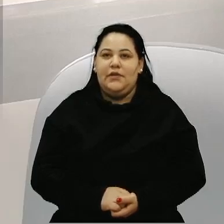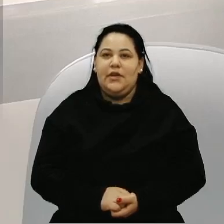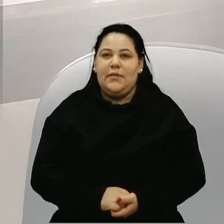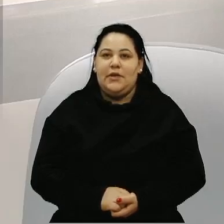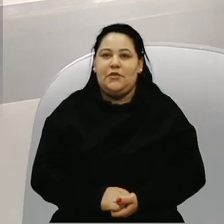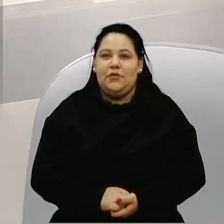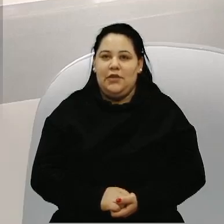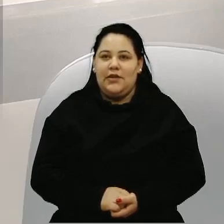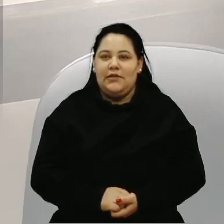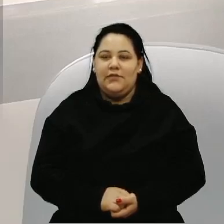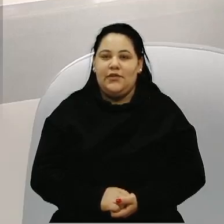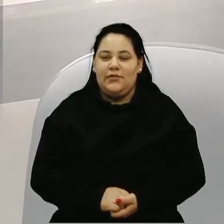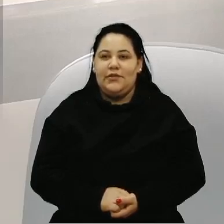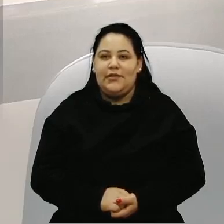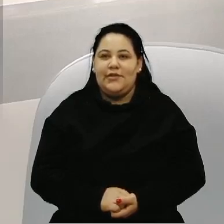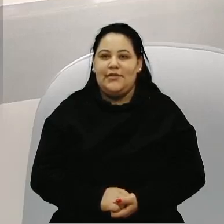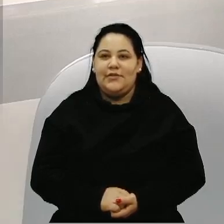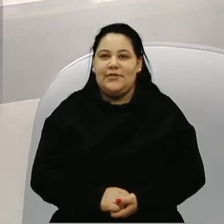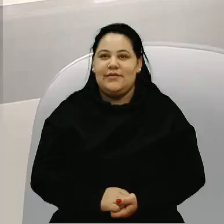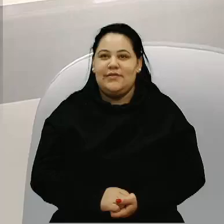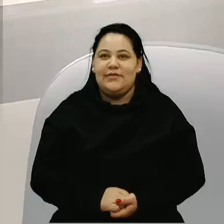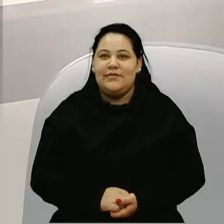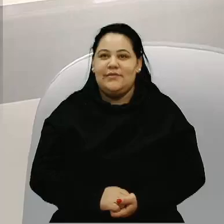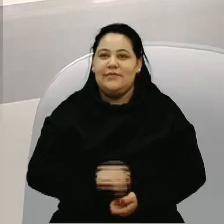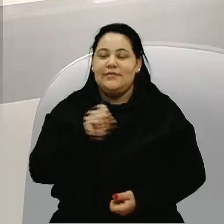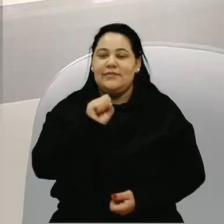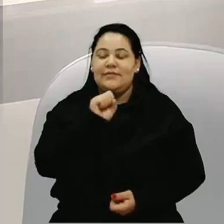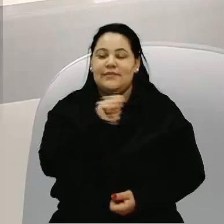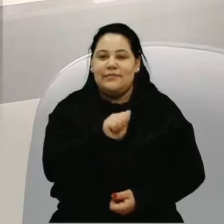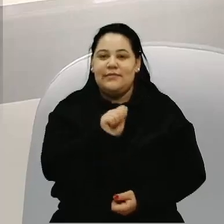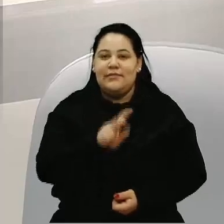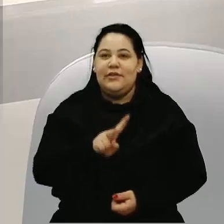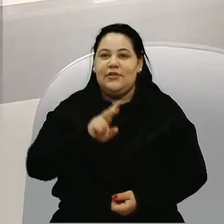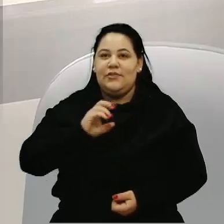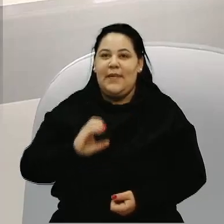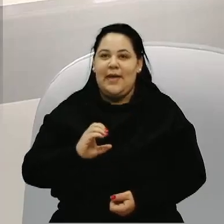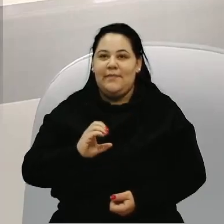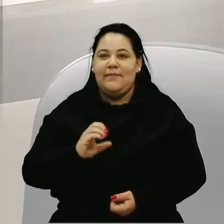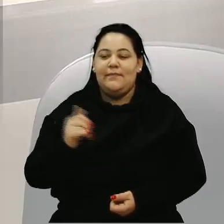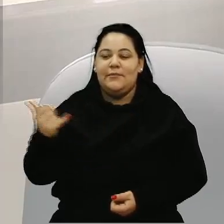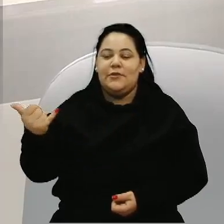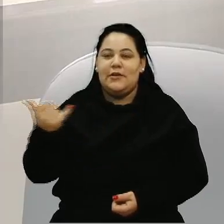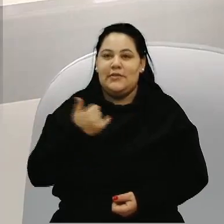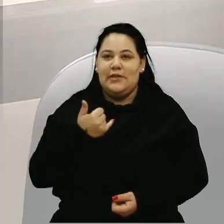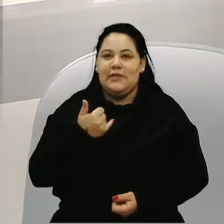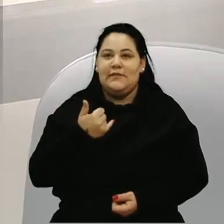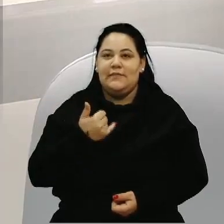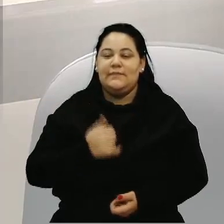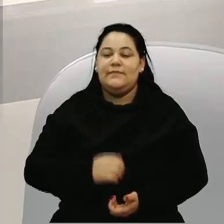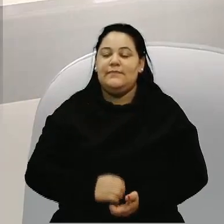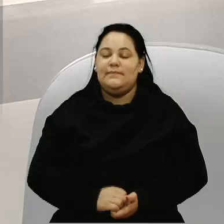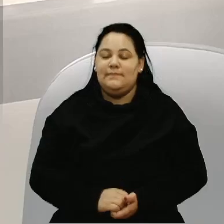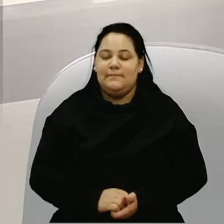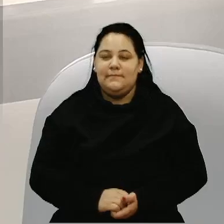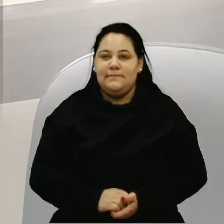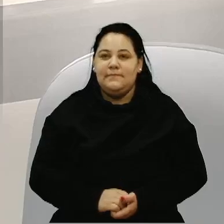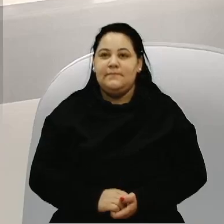porque eu posso garantir para os colegas, o AVC não avisa. Eu estava lá no